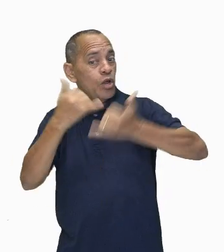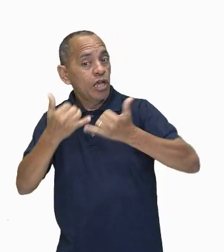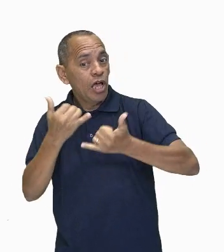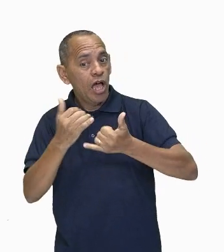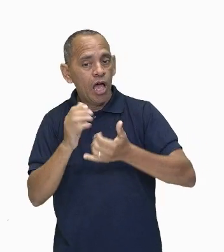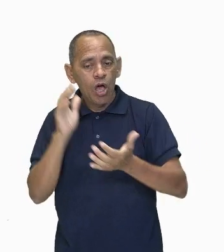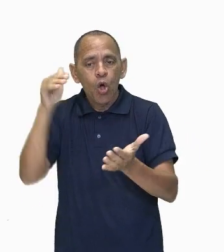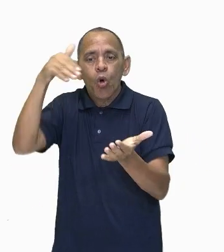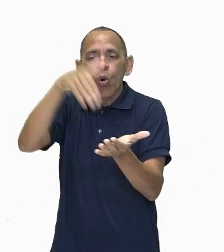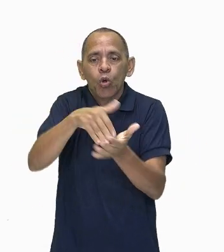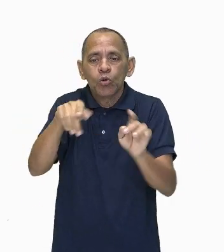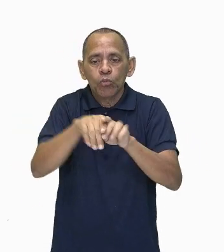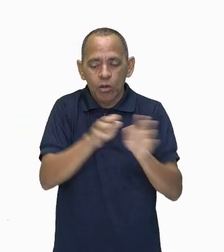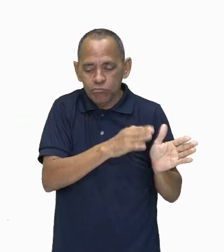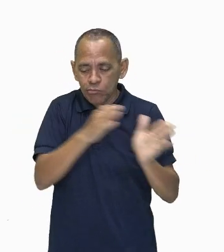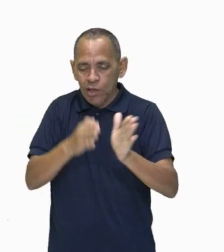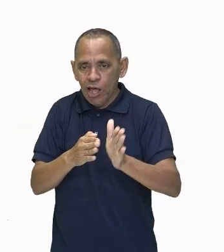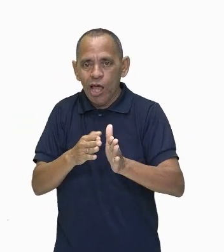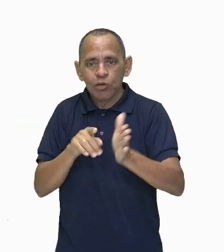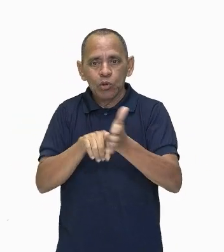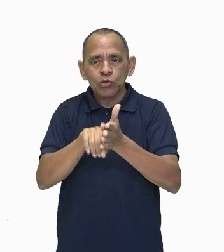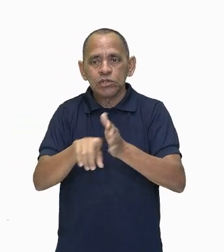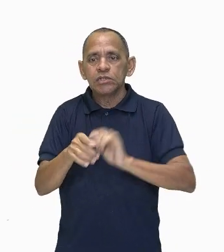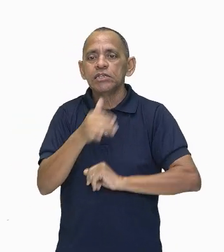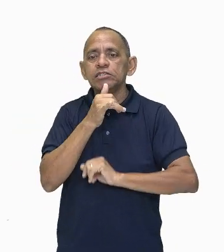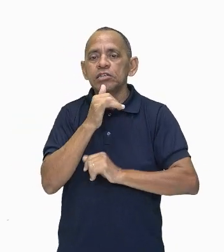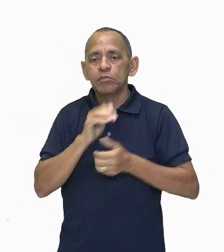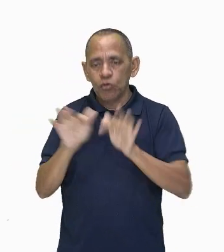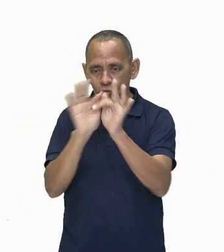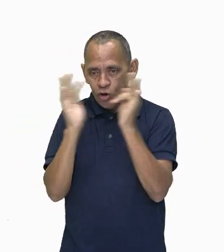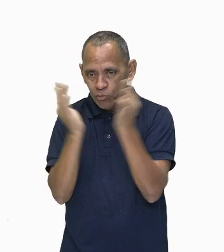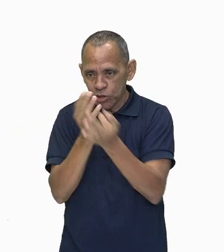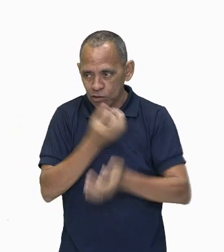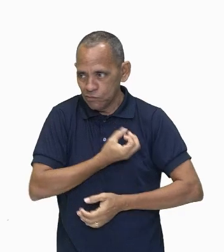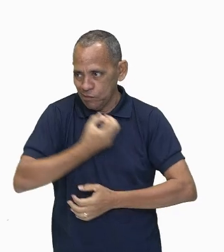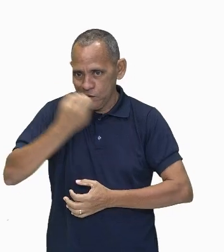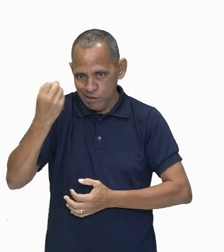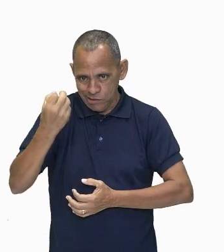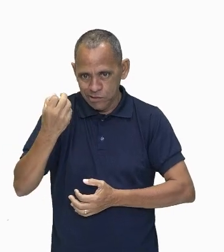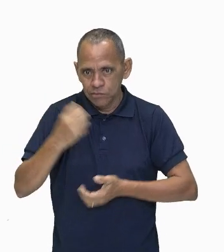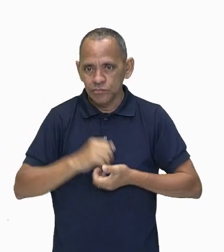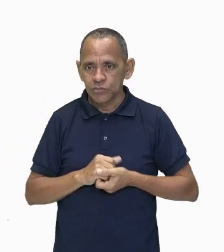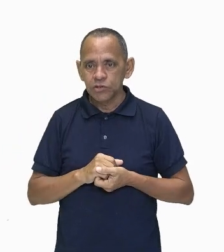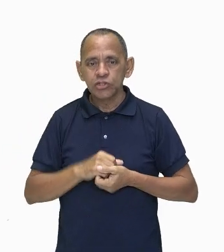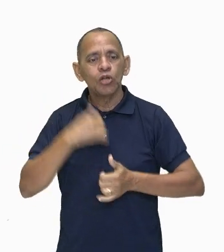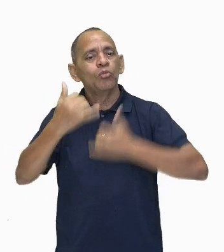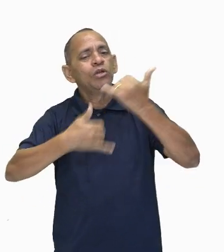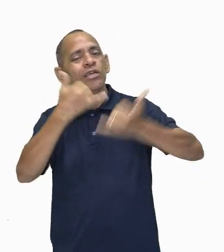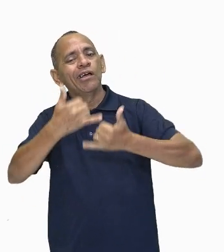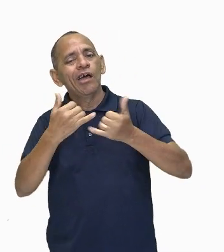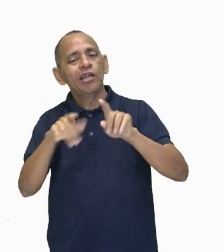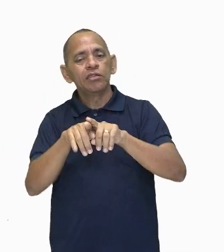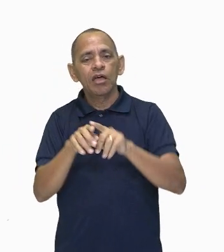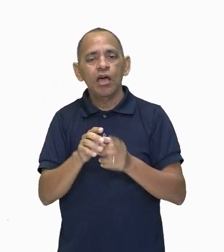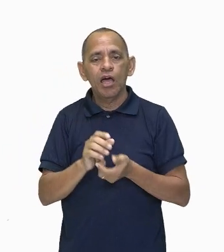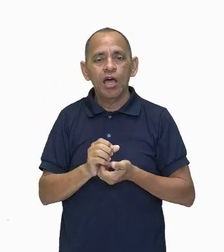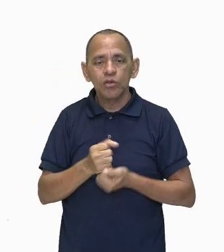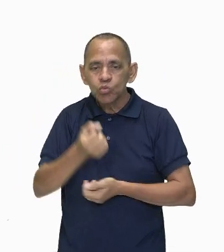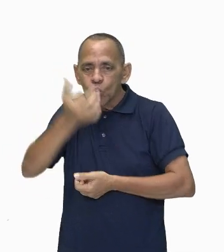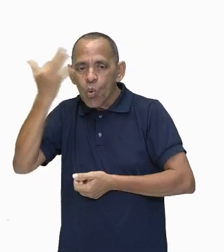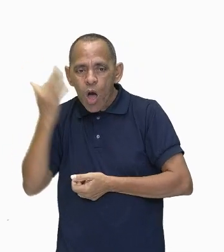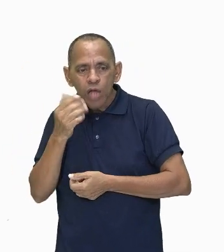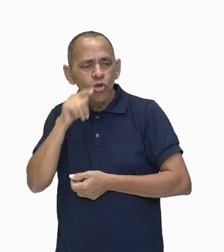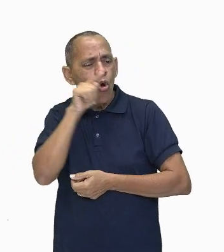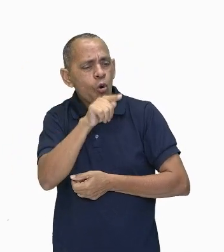né? Então a gente está com esse exemplo aí da família da Isa, né? E eles estão brincando aí de contar